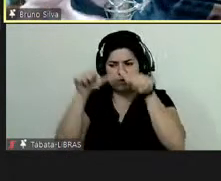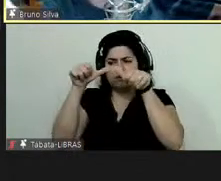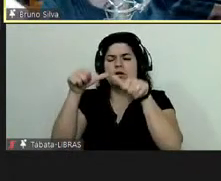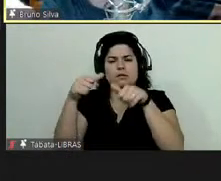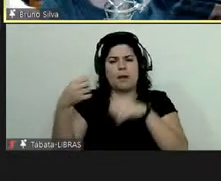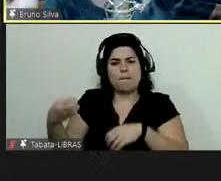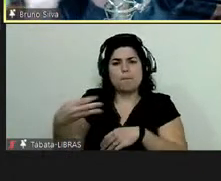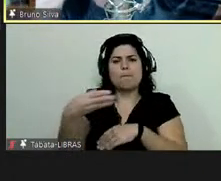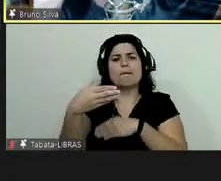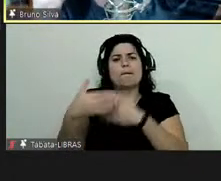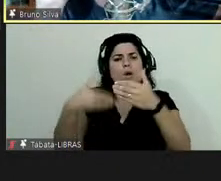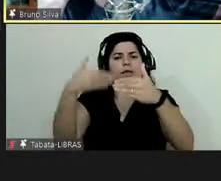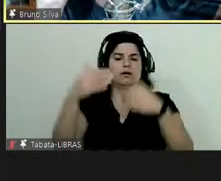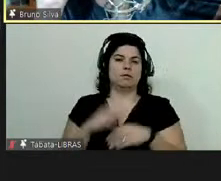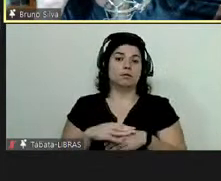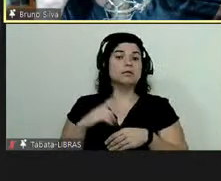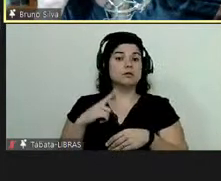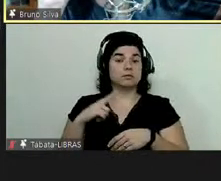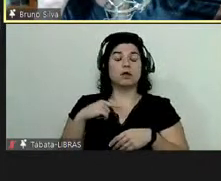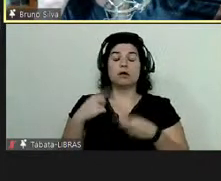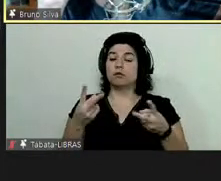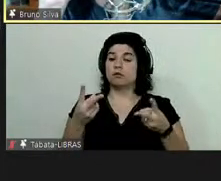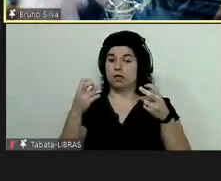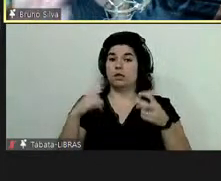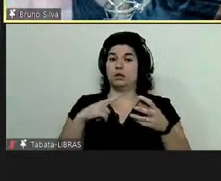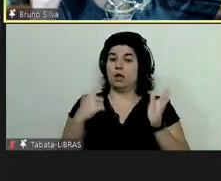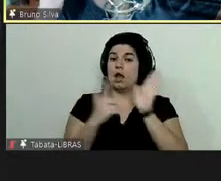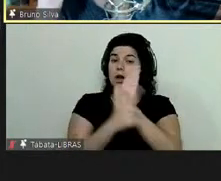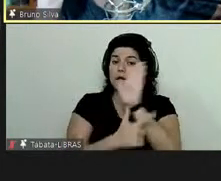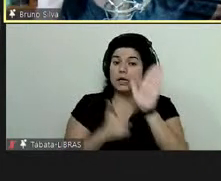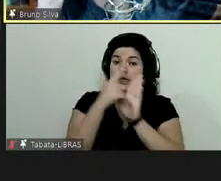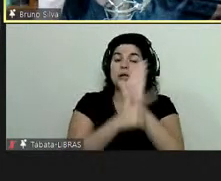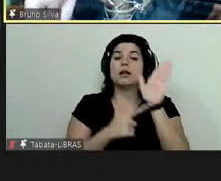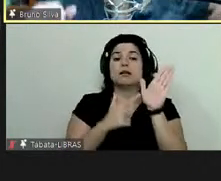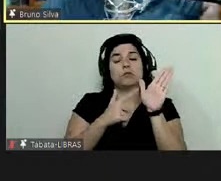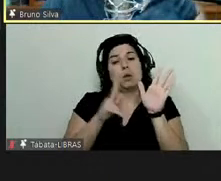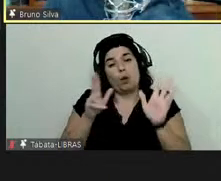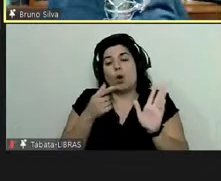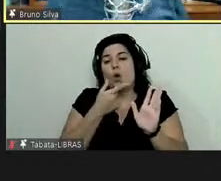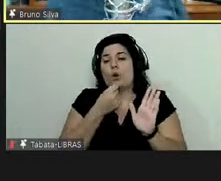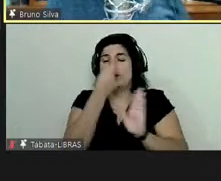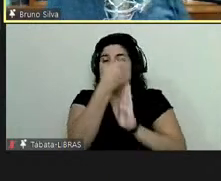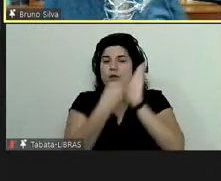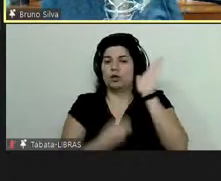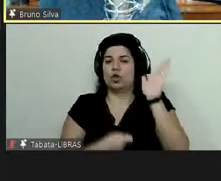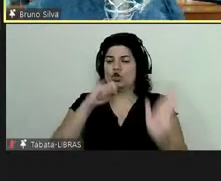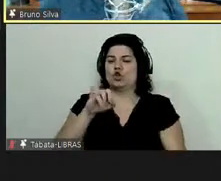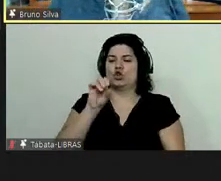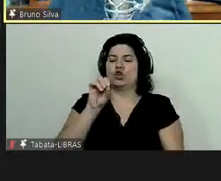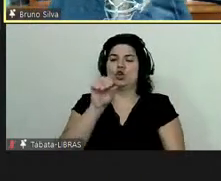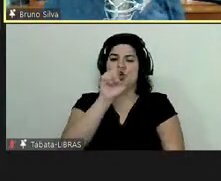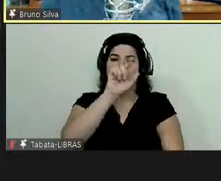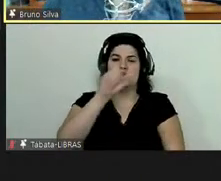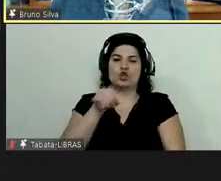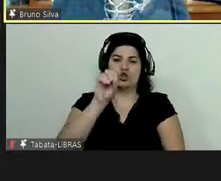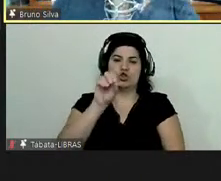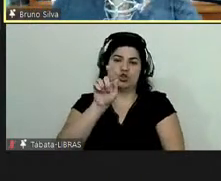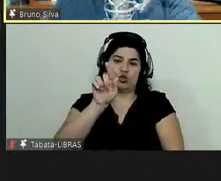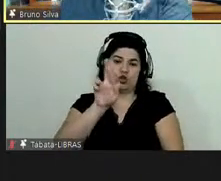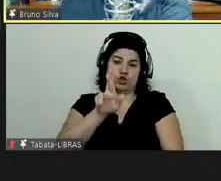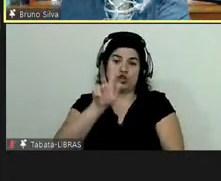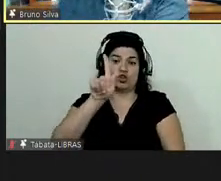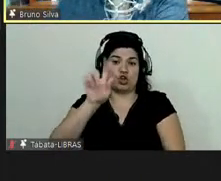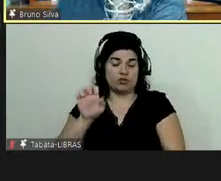está acontecendo no Brasil se você não é tratado ali também essas obras literárias um Jorge Amado por exemplo então o que que acaba acontecendo pessoal só pra que vocês possam